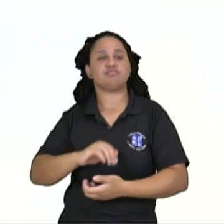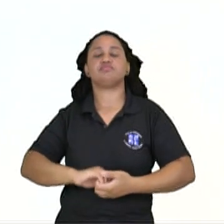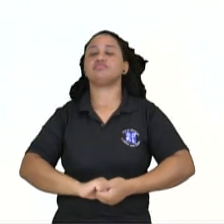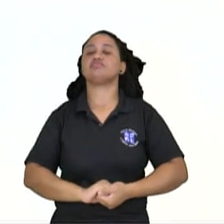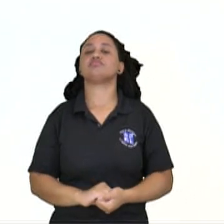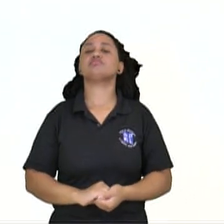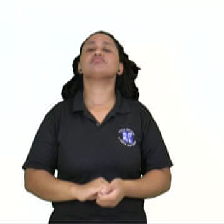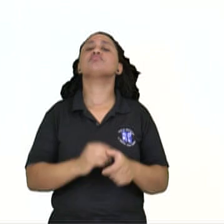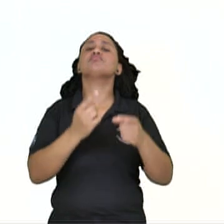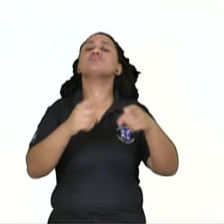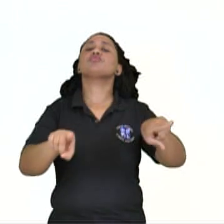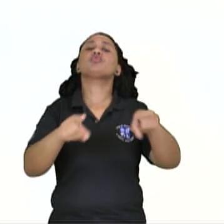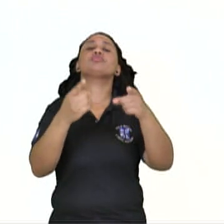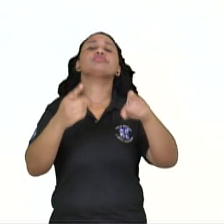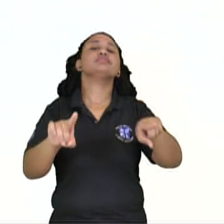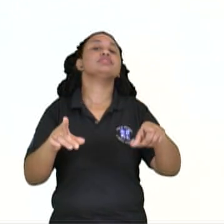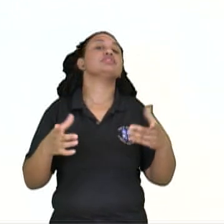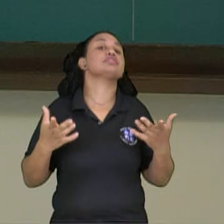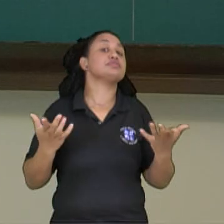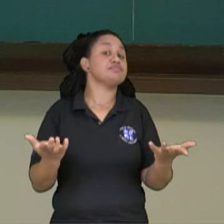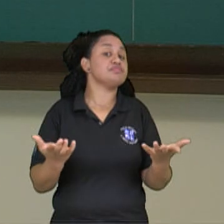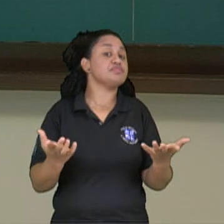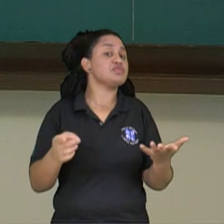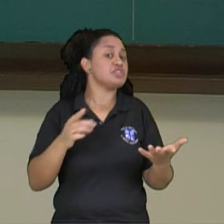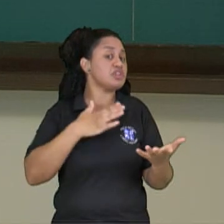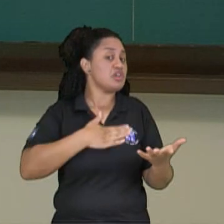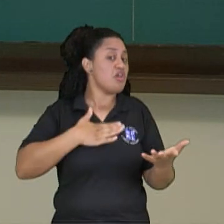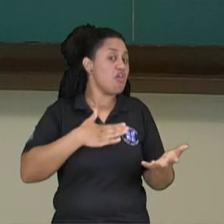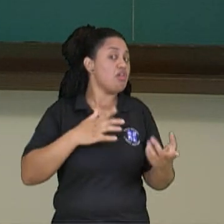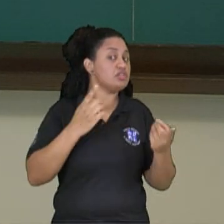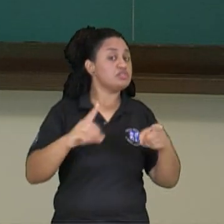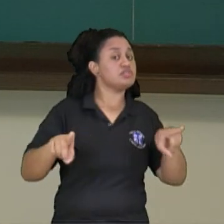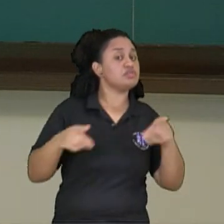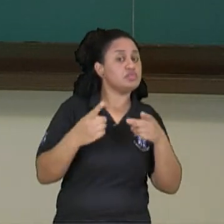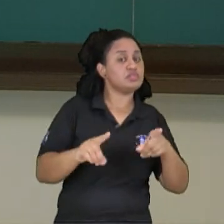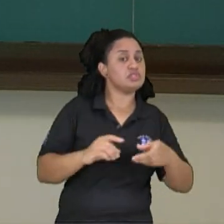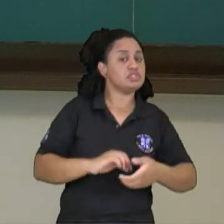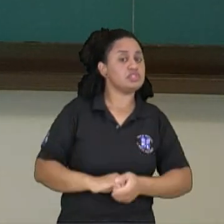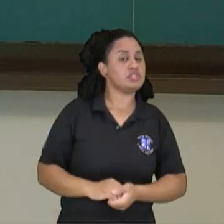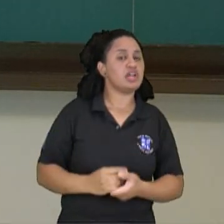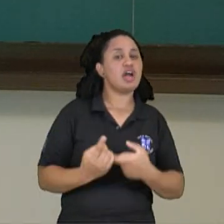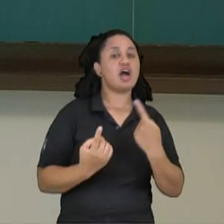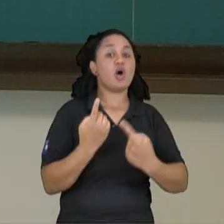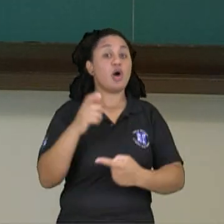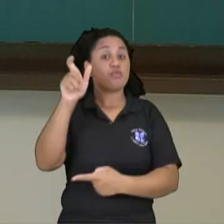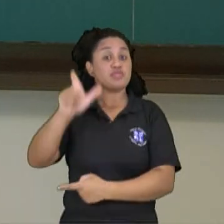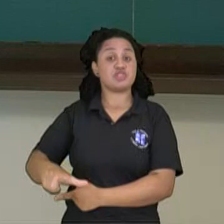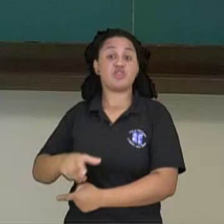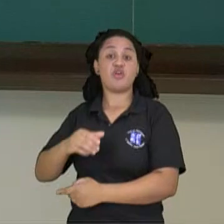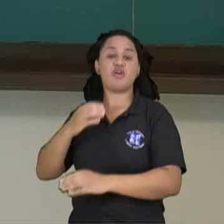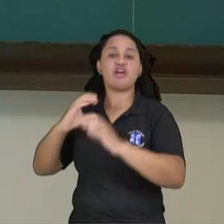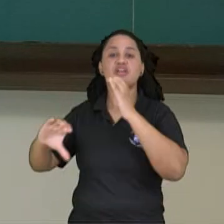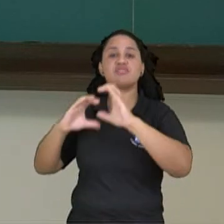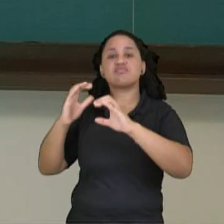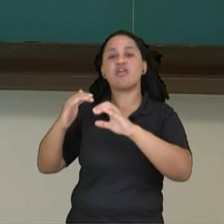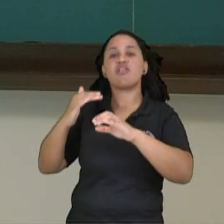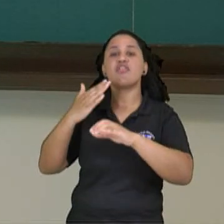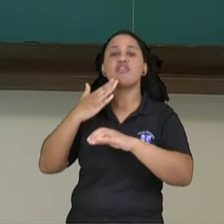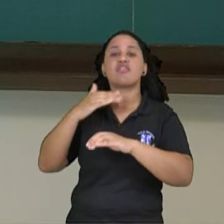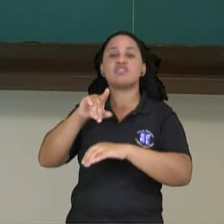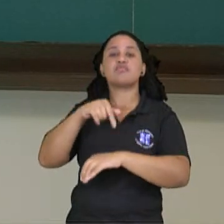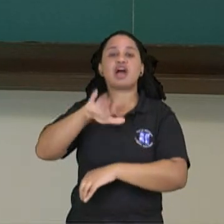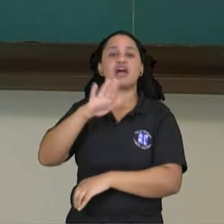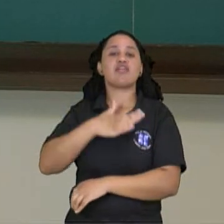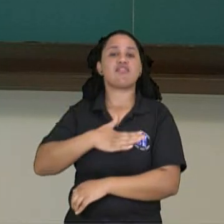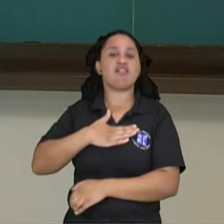Música. E aí? Música. Você gosta de música? Qual o seu cantor preferido? Qual a sua banda